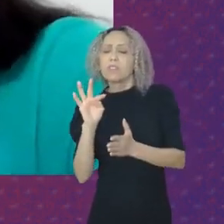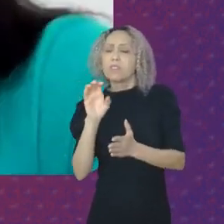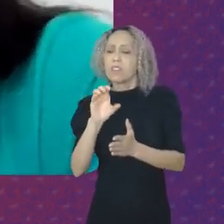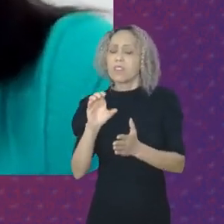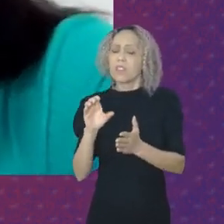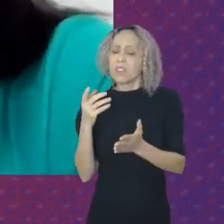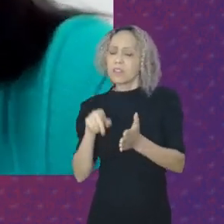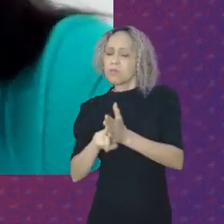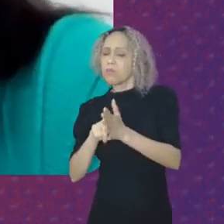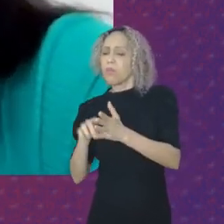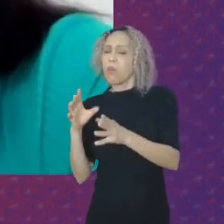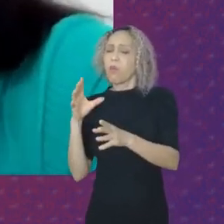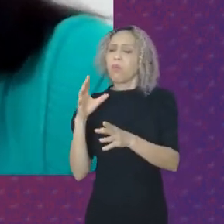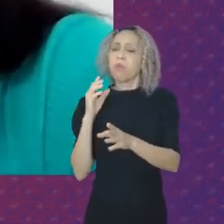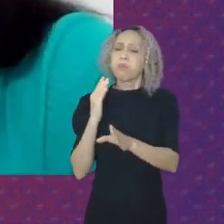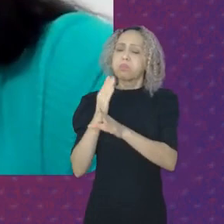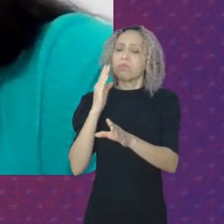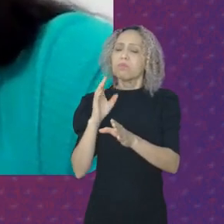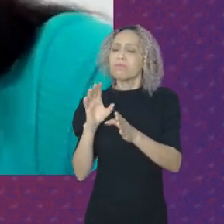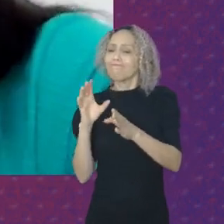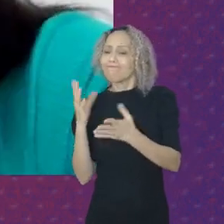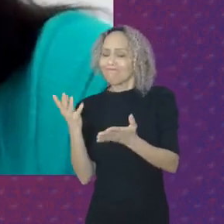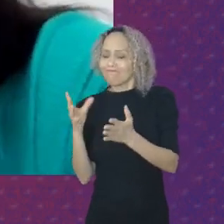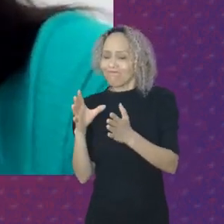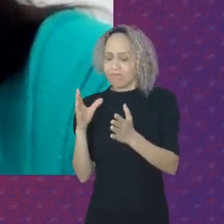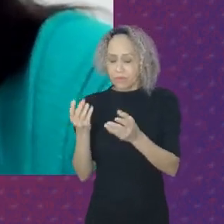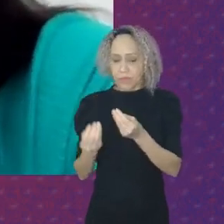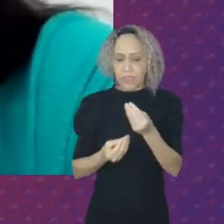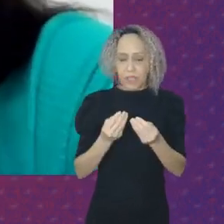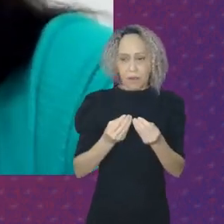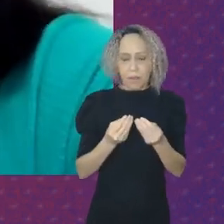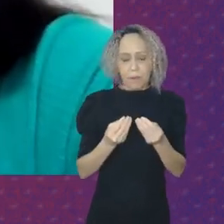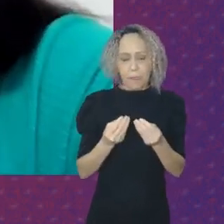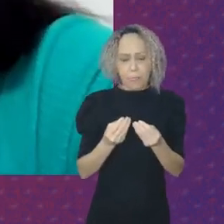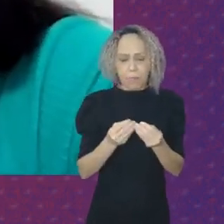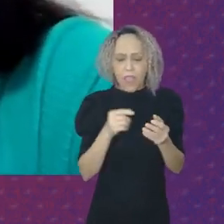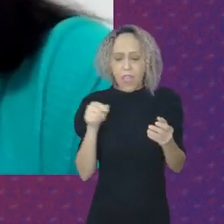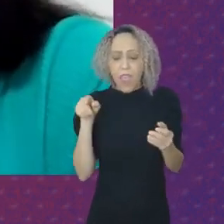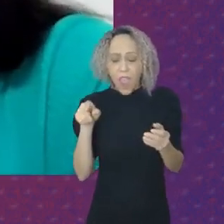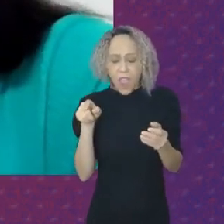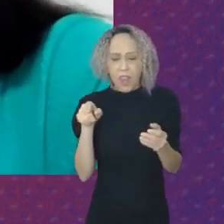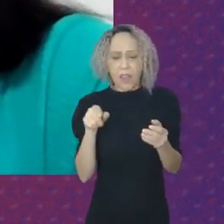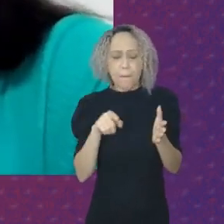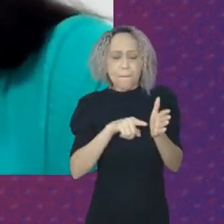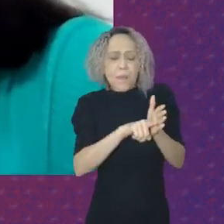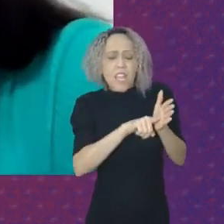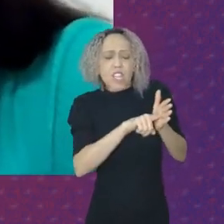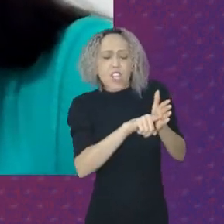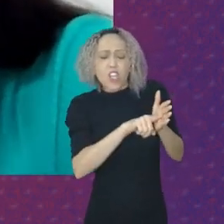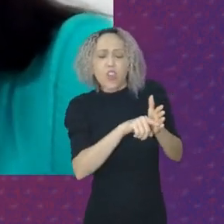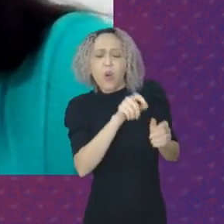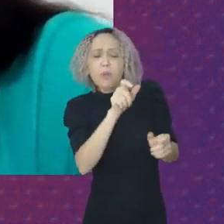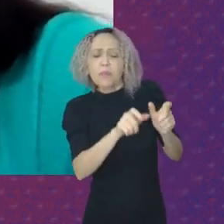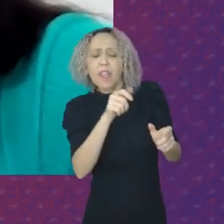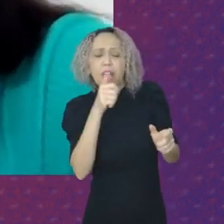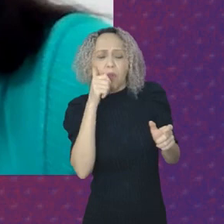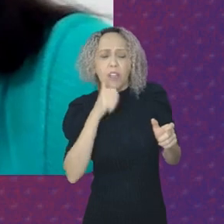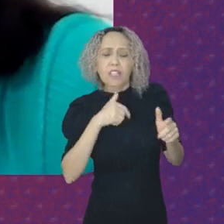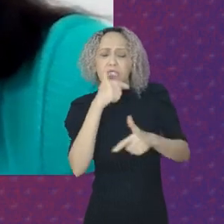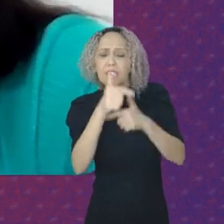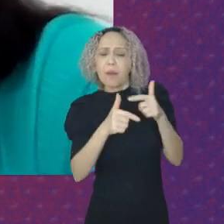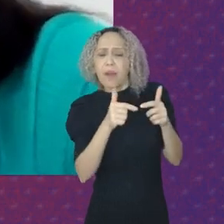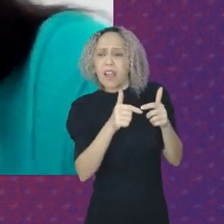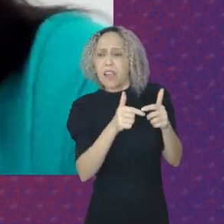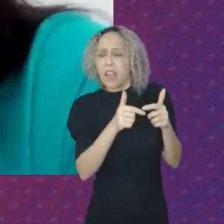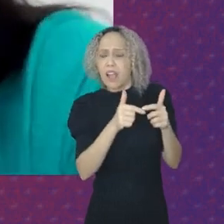trabalhavam lá atrás, desde o início até a gestão Dilma, né, Dilma Rousseff. Então, ela conseguiu montar esse